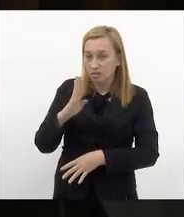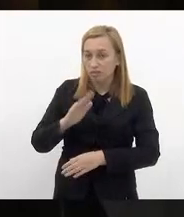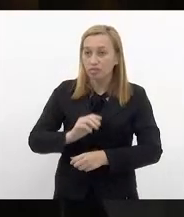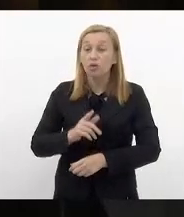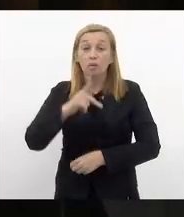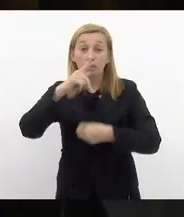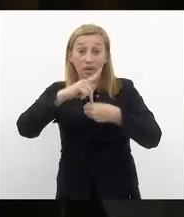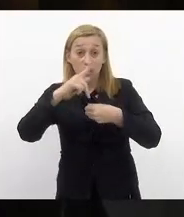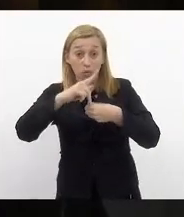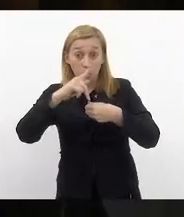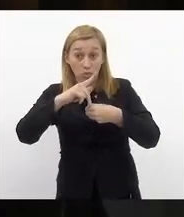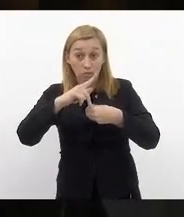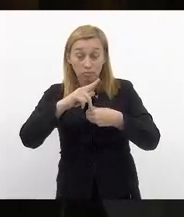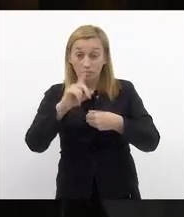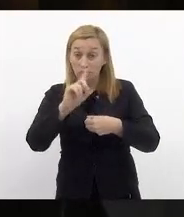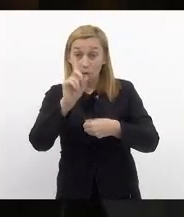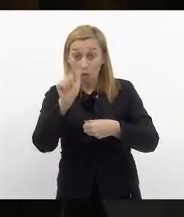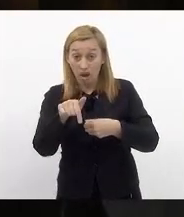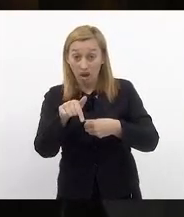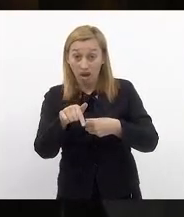O petróleo não é